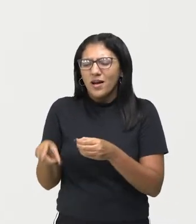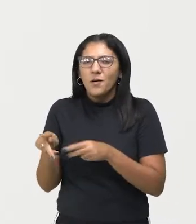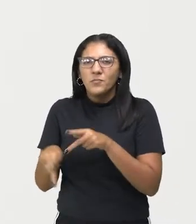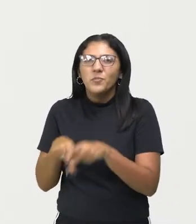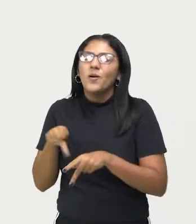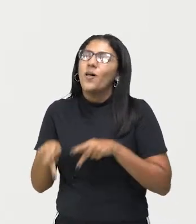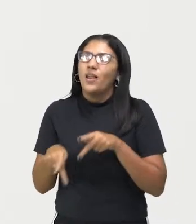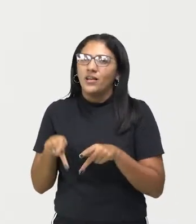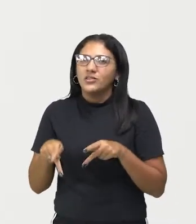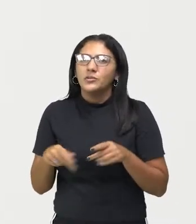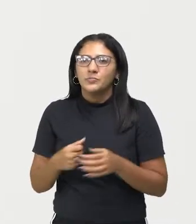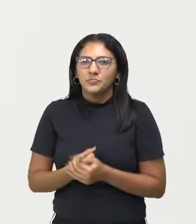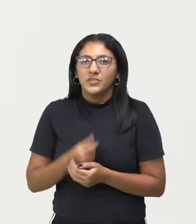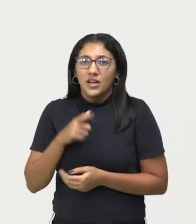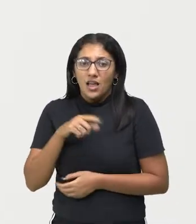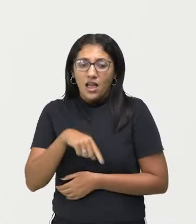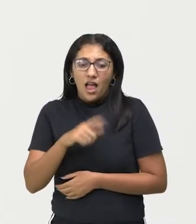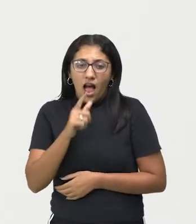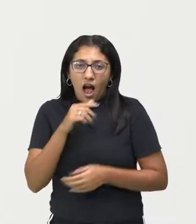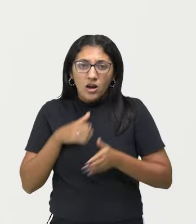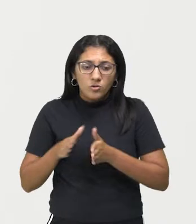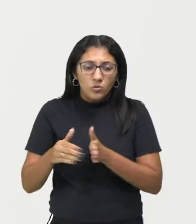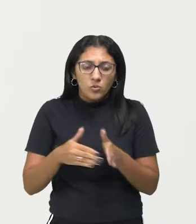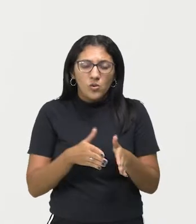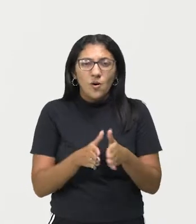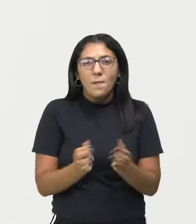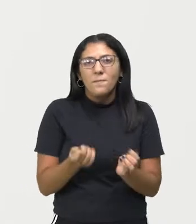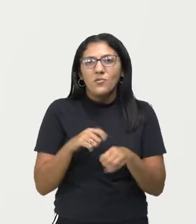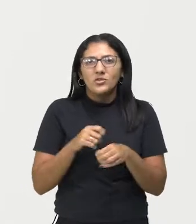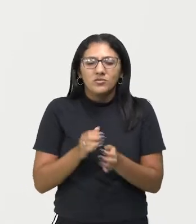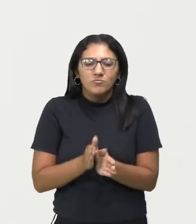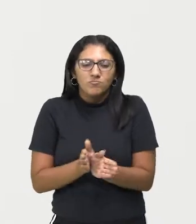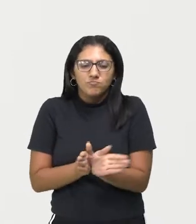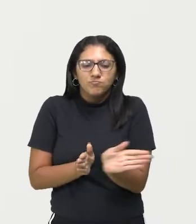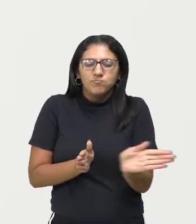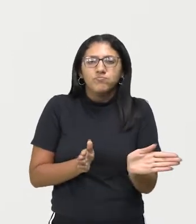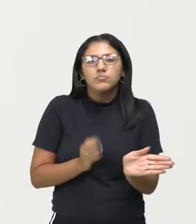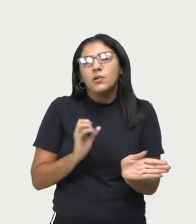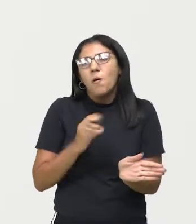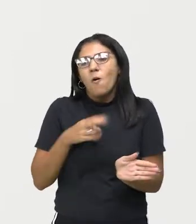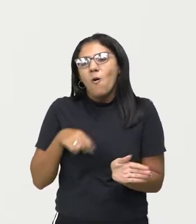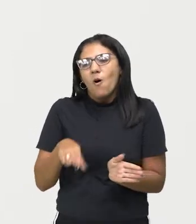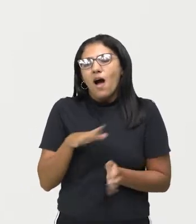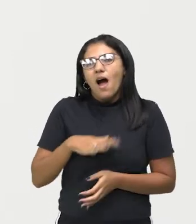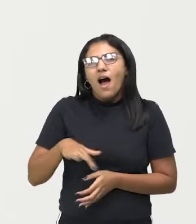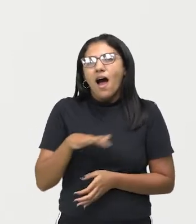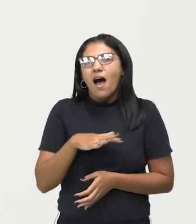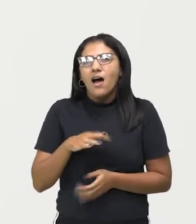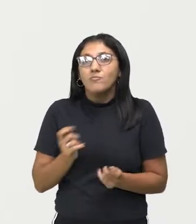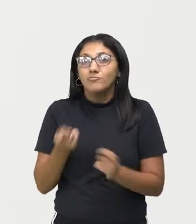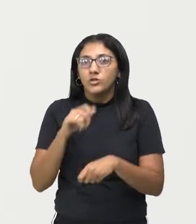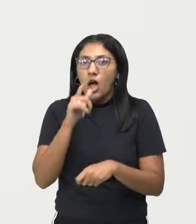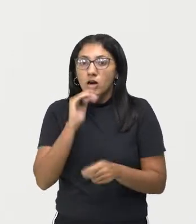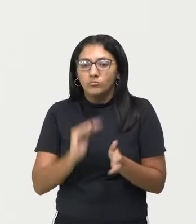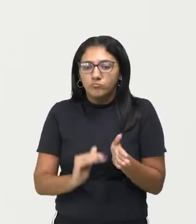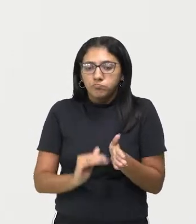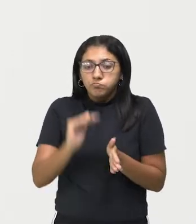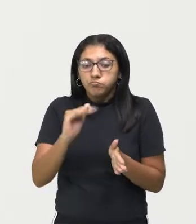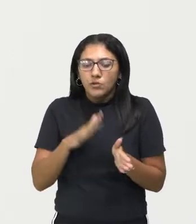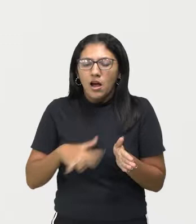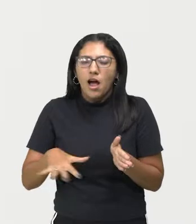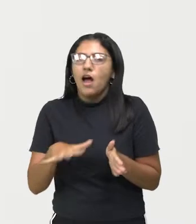Porque aquele rio pode ter o seu canal desviado ou aquela área pode vir a ser alagada. Então, vai